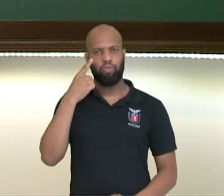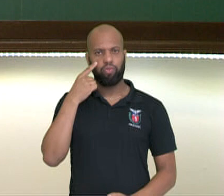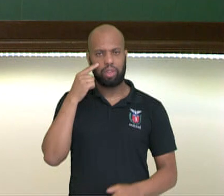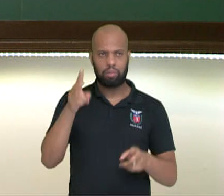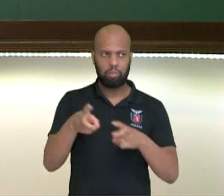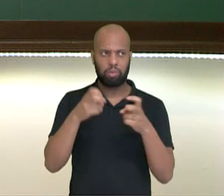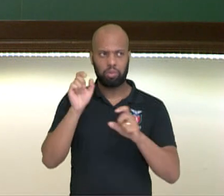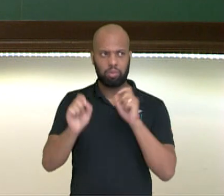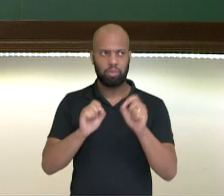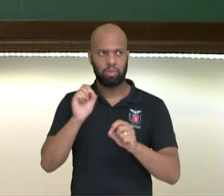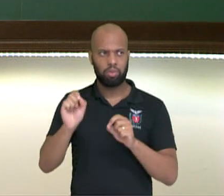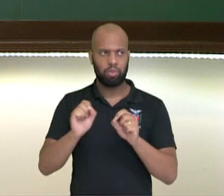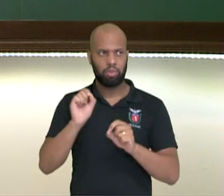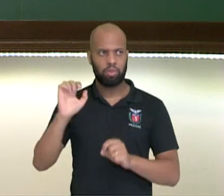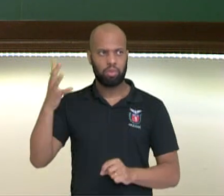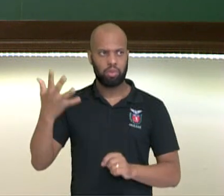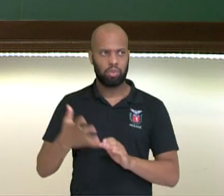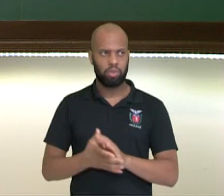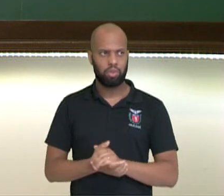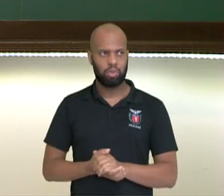aproximo o canudinho aqui do pêndulo.